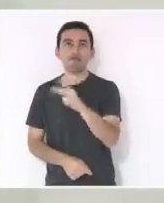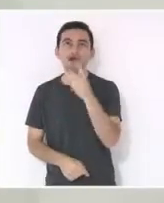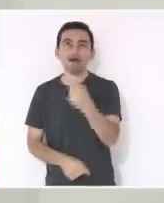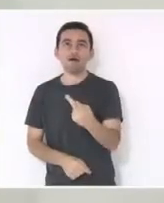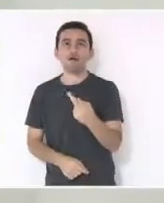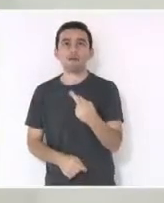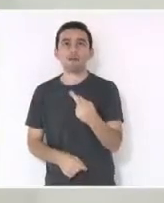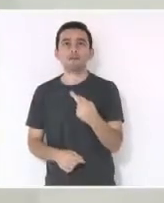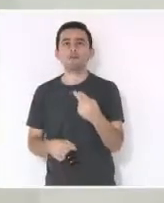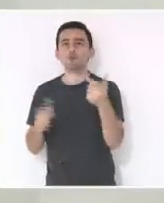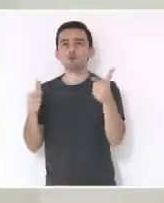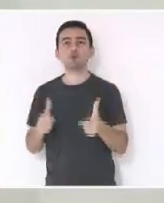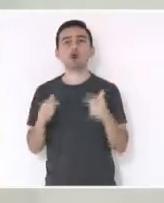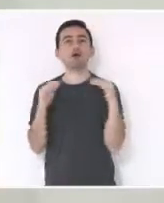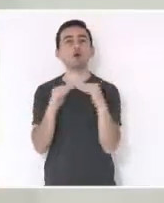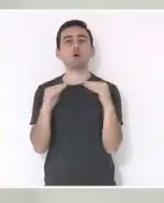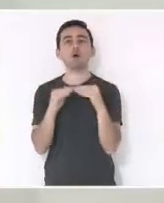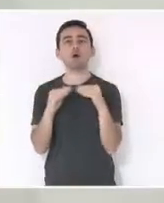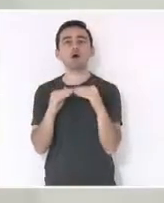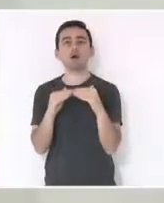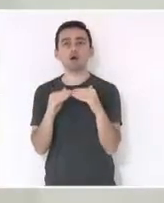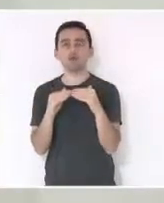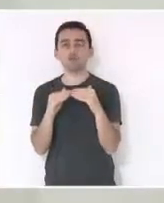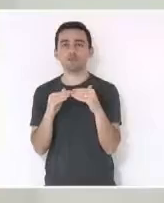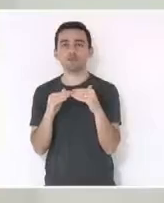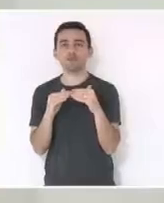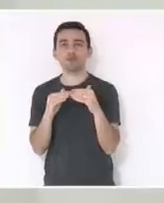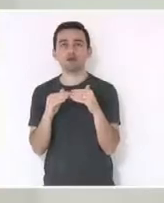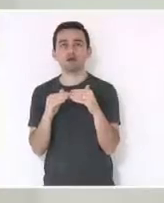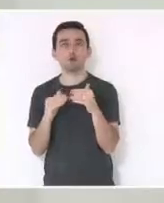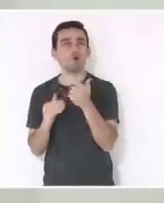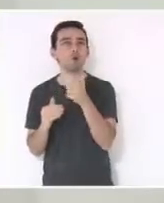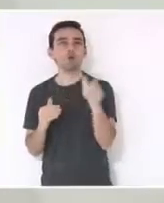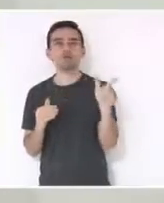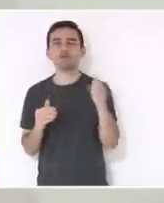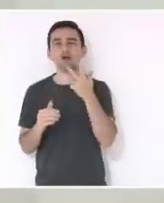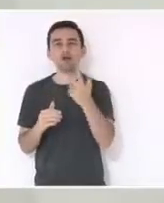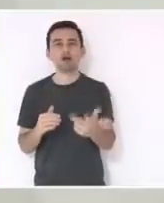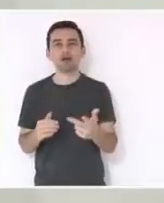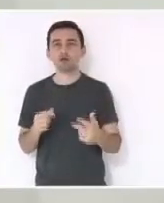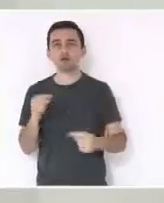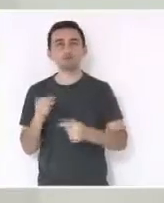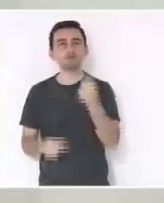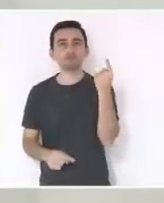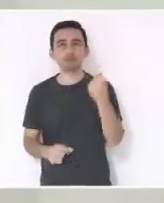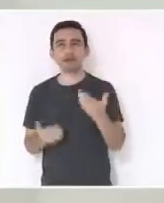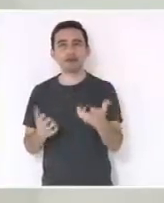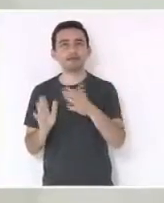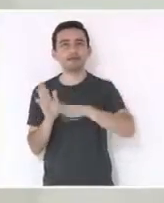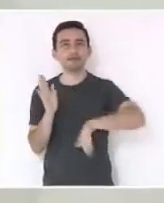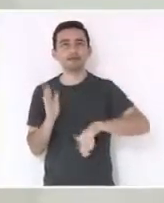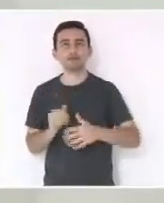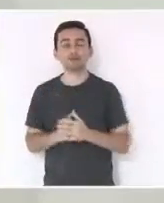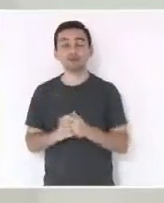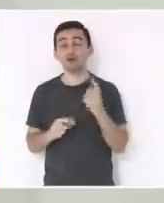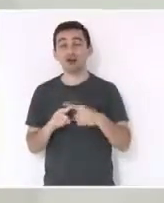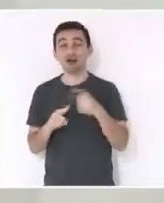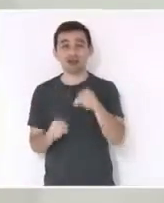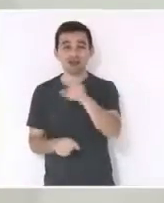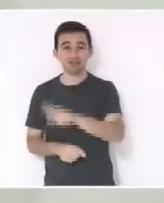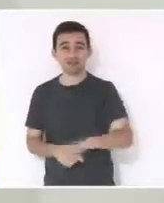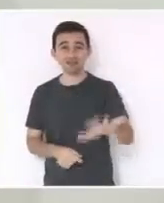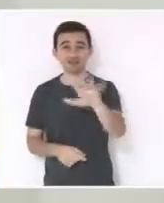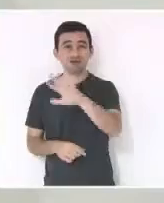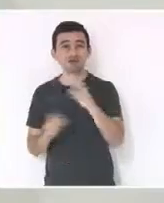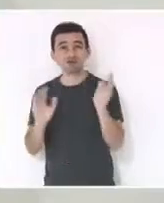que concorda e no outro diz que ele quer que o governo retire não entendo essa posição porque a região metropolitana existe no mundo